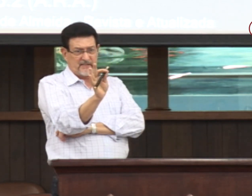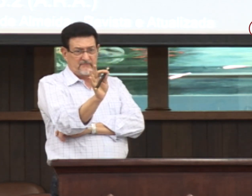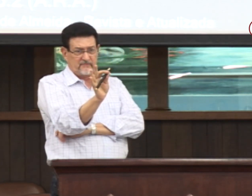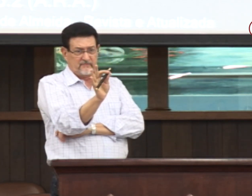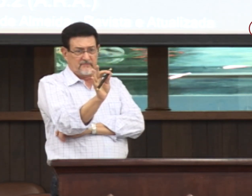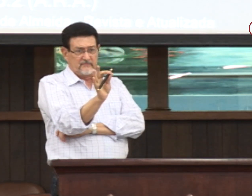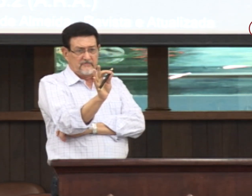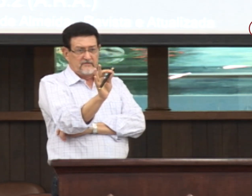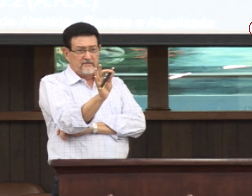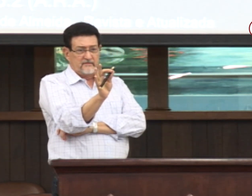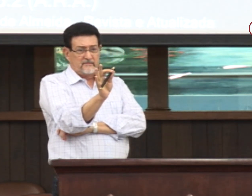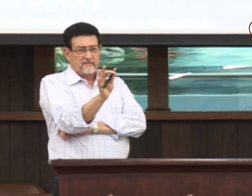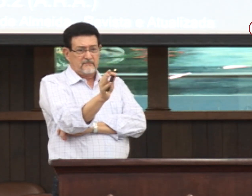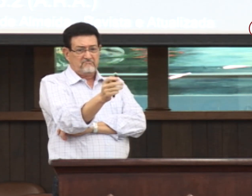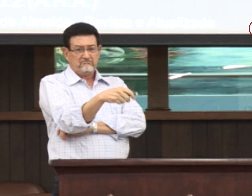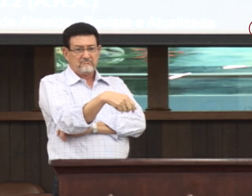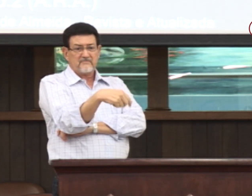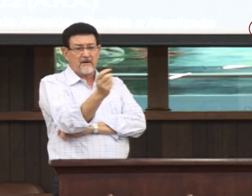bobagem